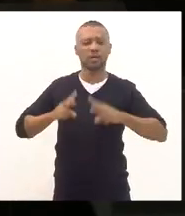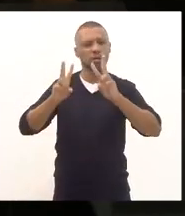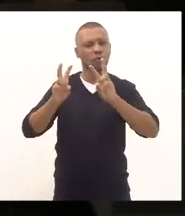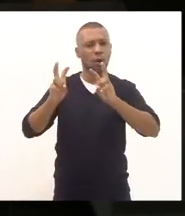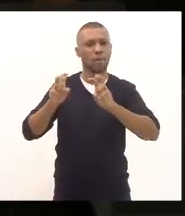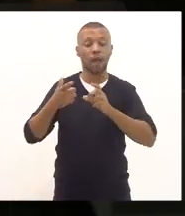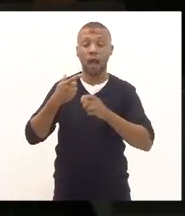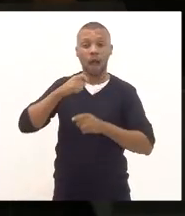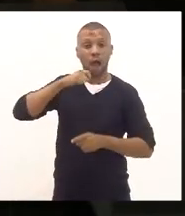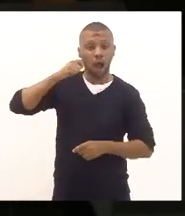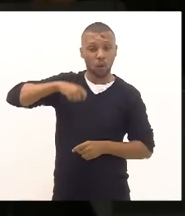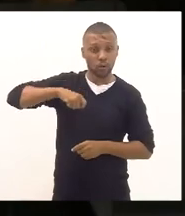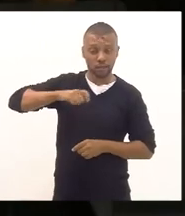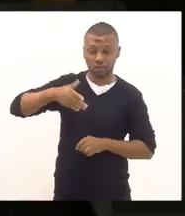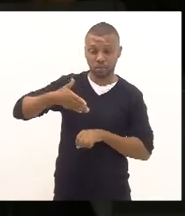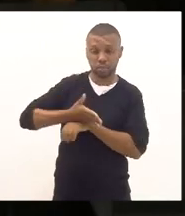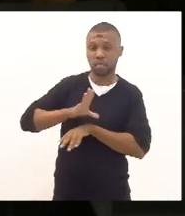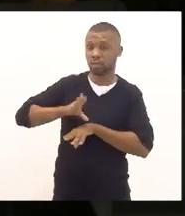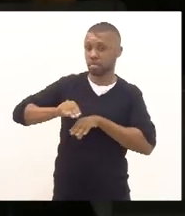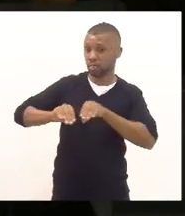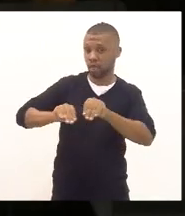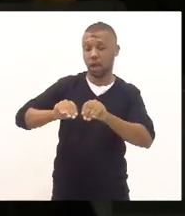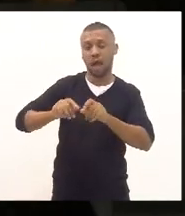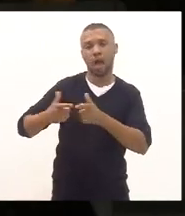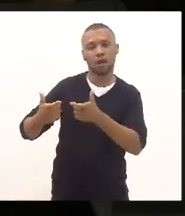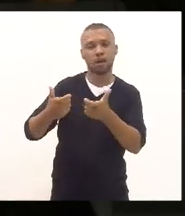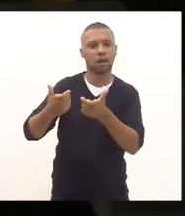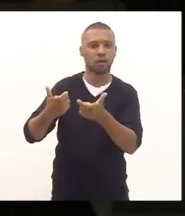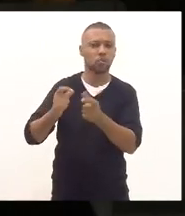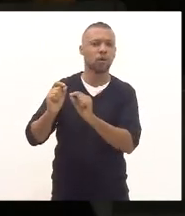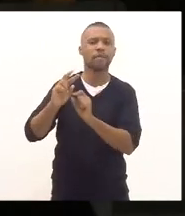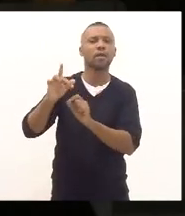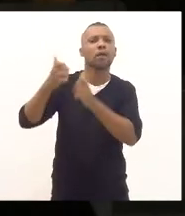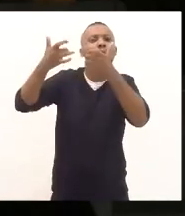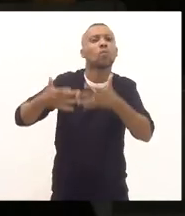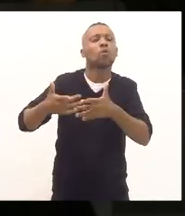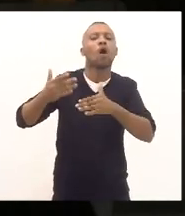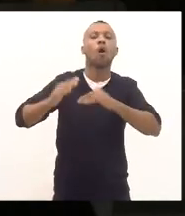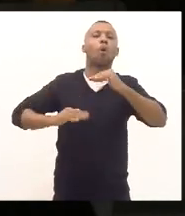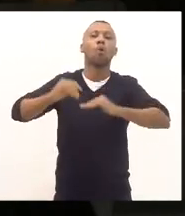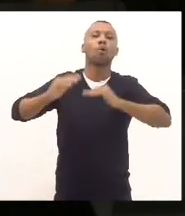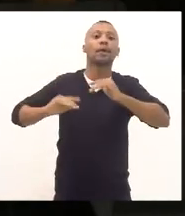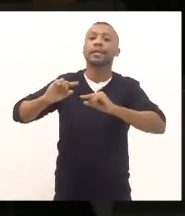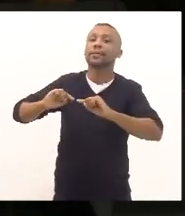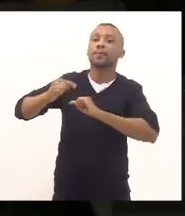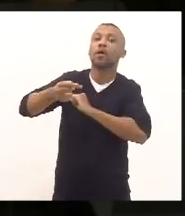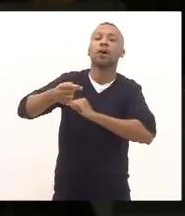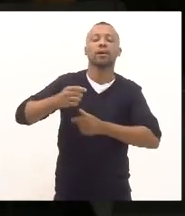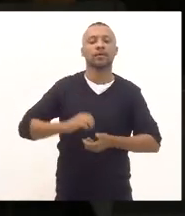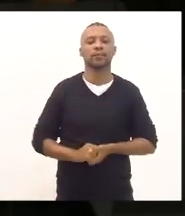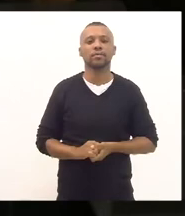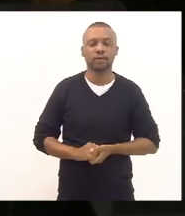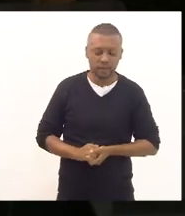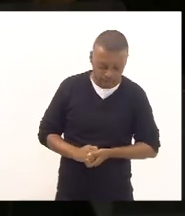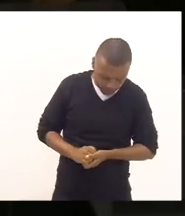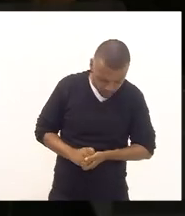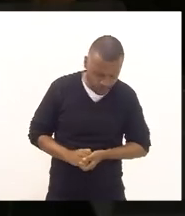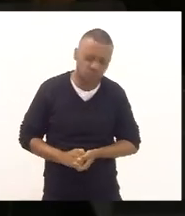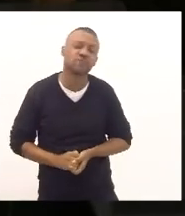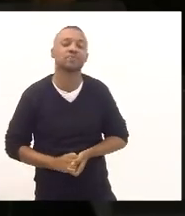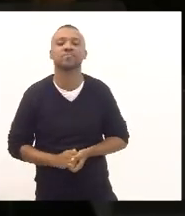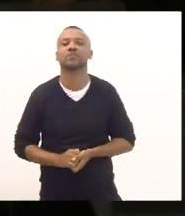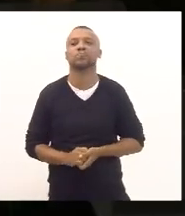de a Rússia invadiu em Ucrânia e o que que vai ter que se construir a posteriori a posteriori